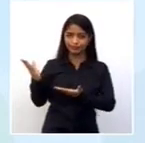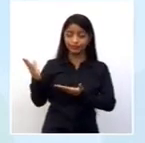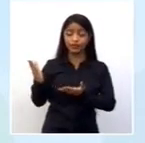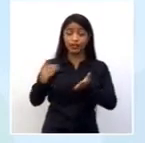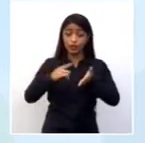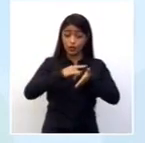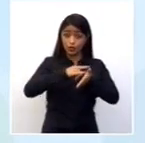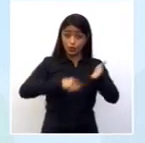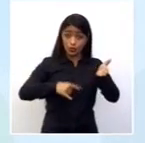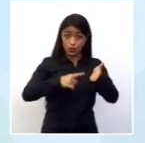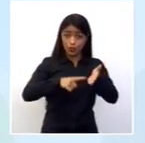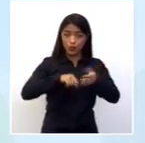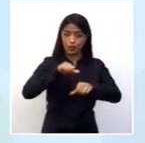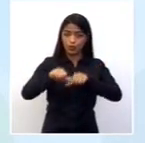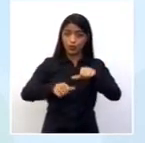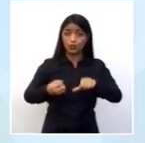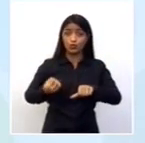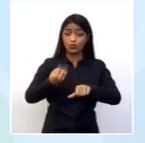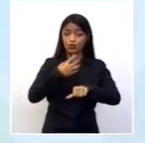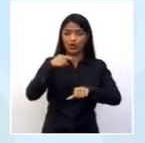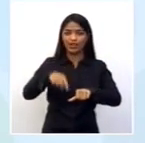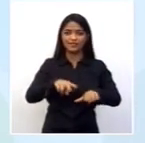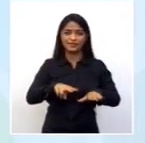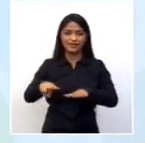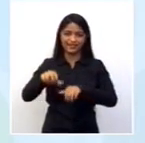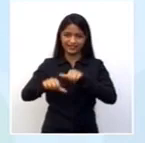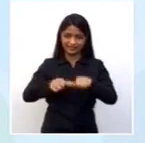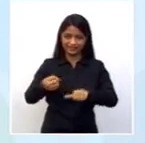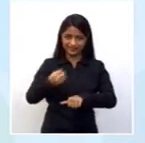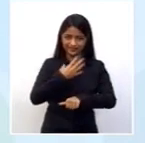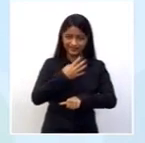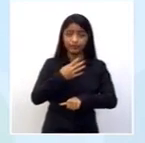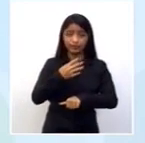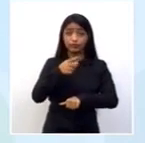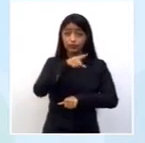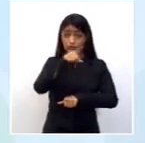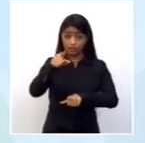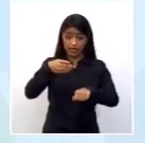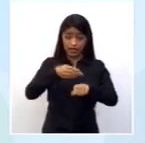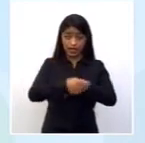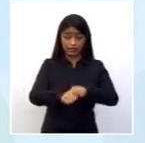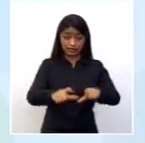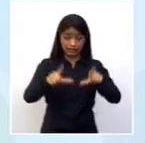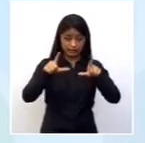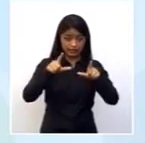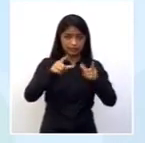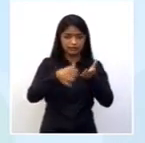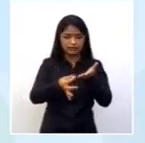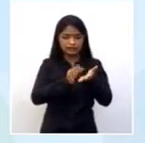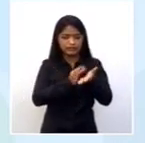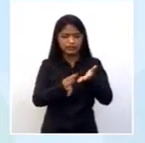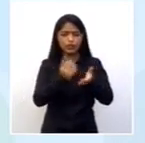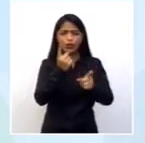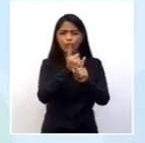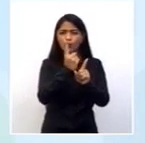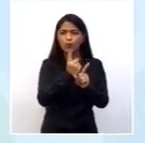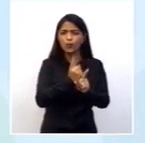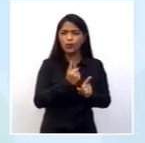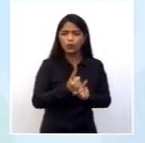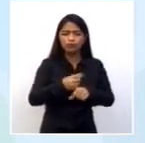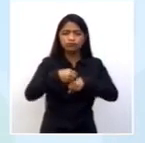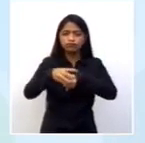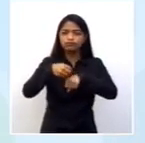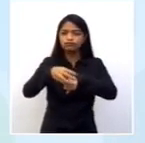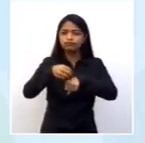foi atualizado nesta semana, então se vocês acessarem, vocês vão encontrar muitas outras sugestões.